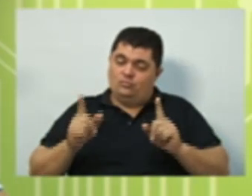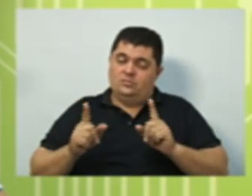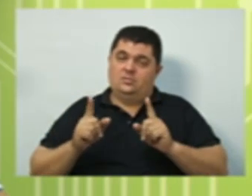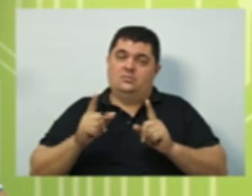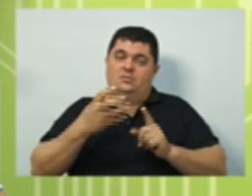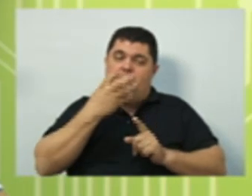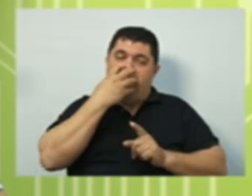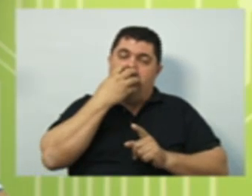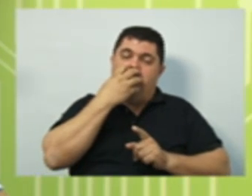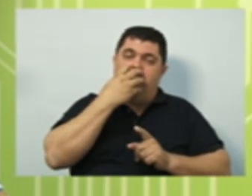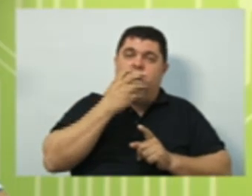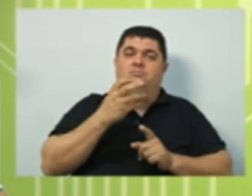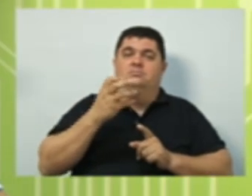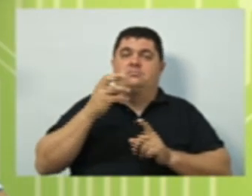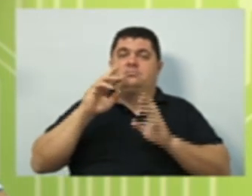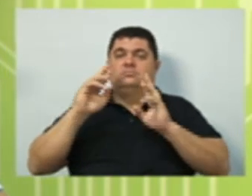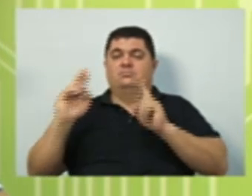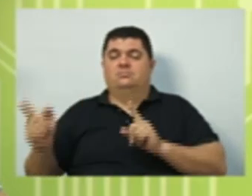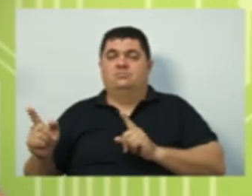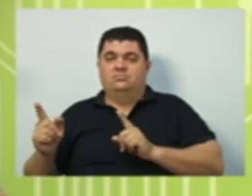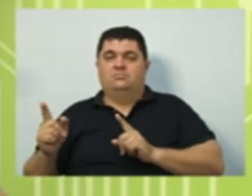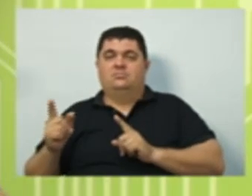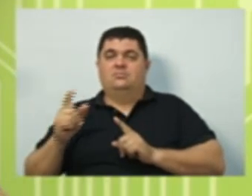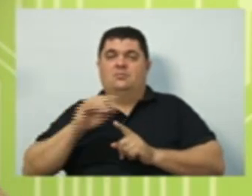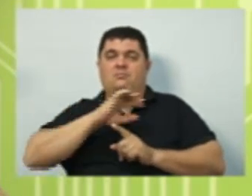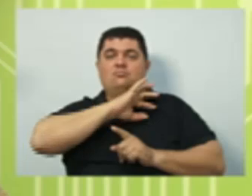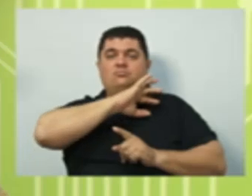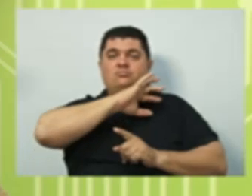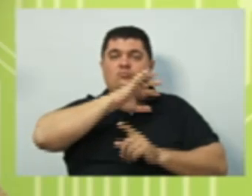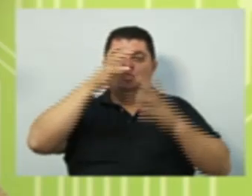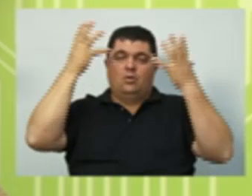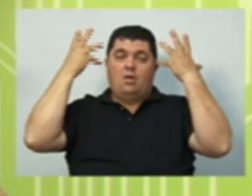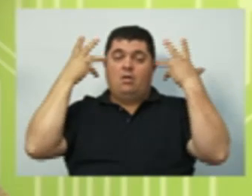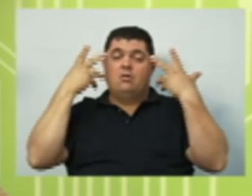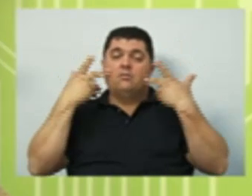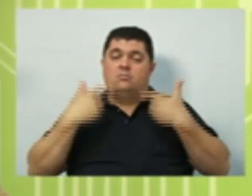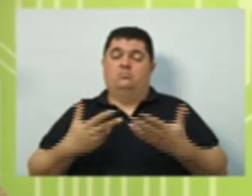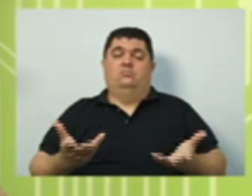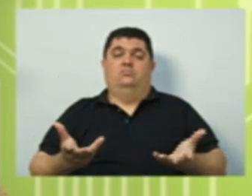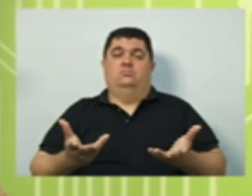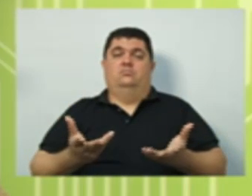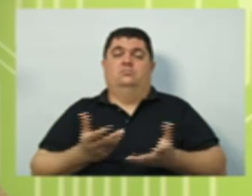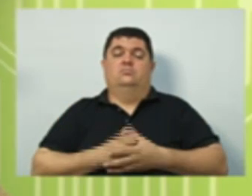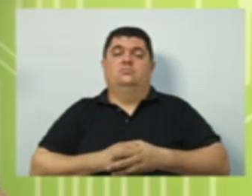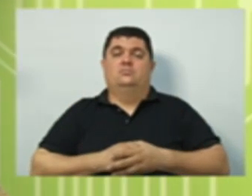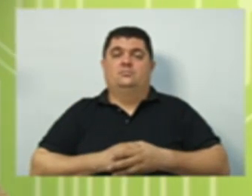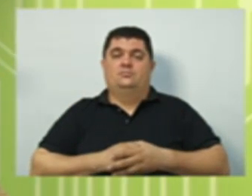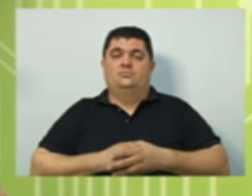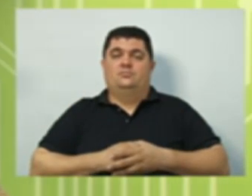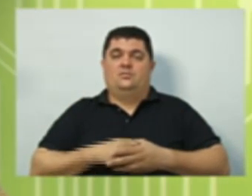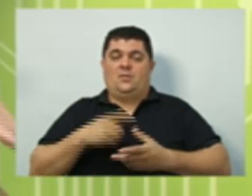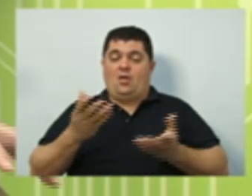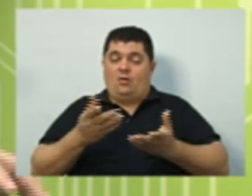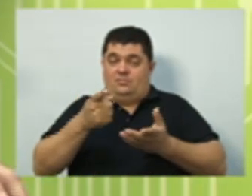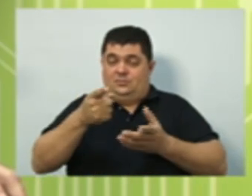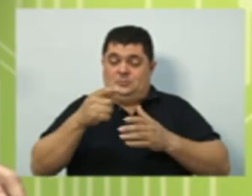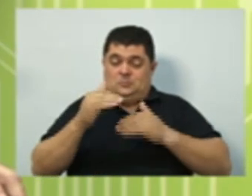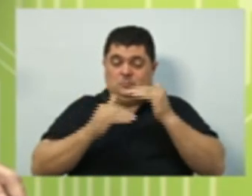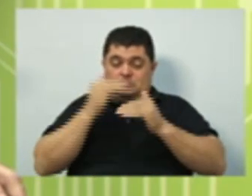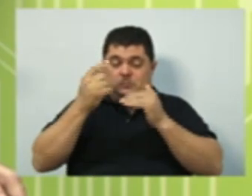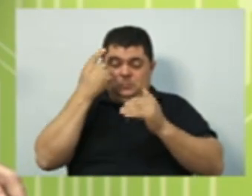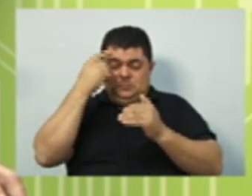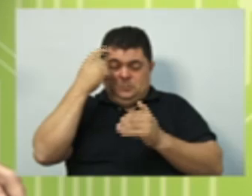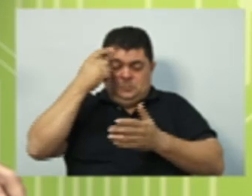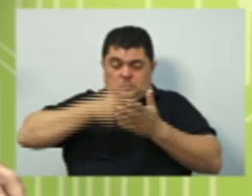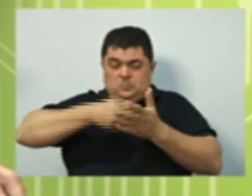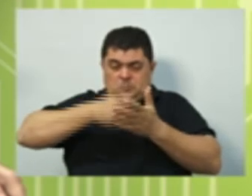do cachorro, nos diferencia do leão. Então você está desenvolvendo a sua capacidade de